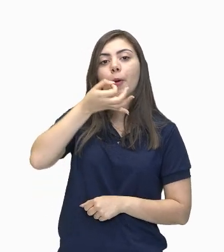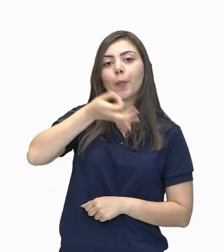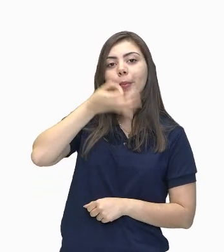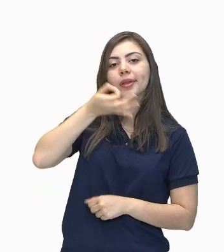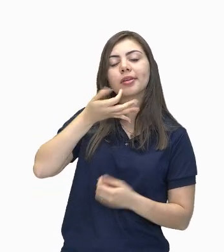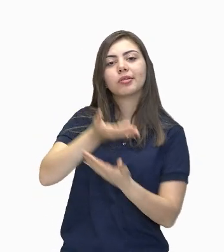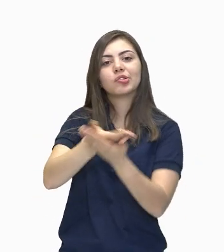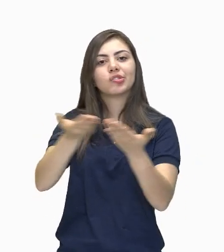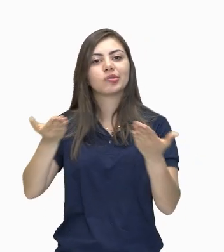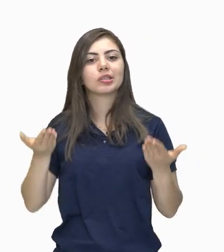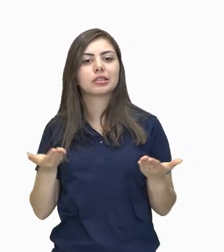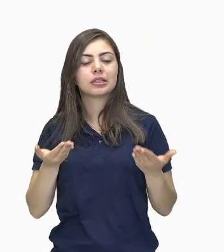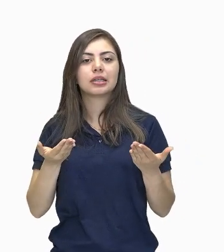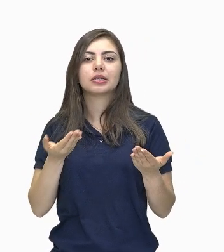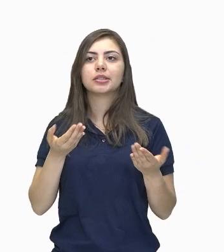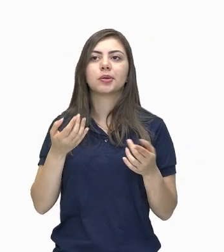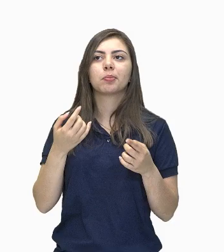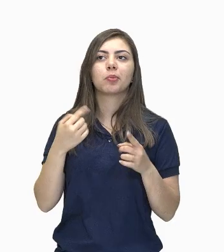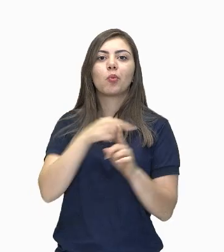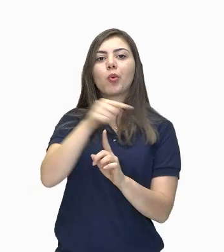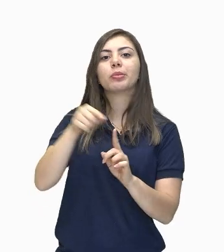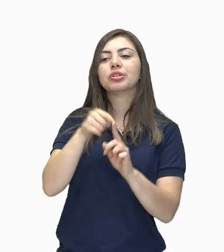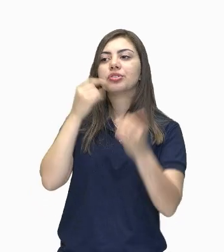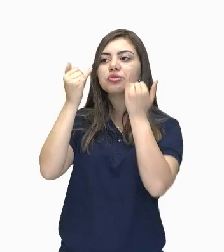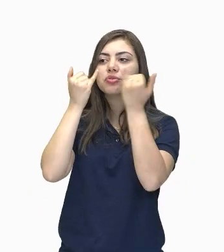vocês, né, fazer um levantamento junto a vocês.